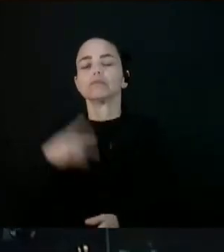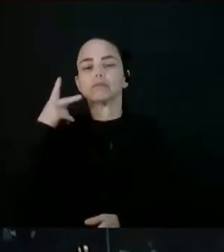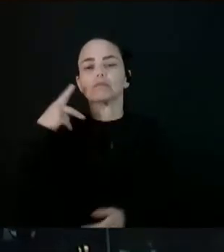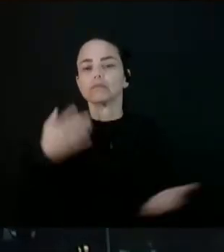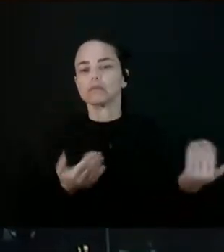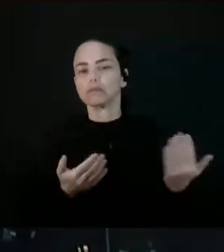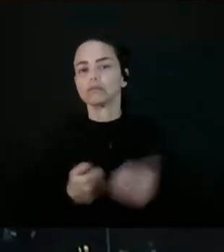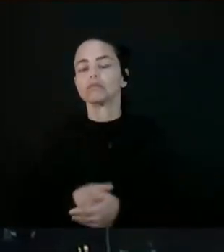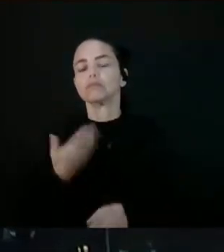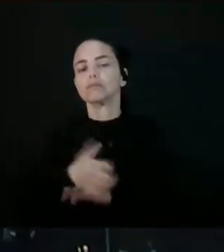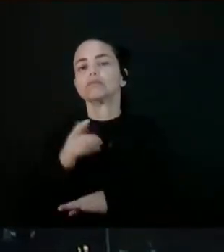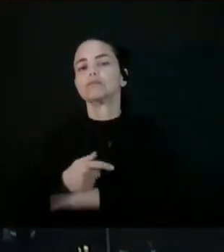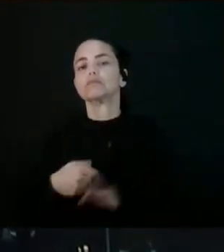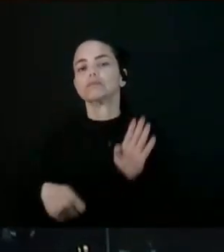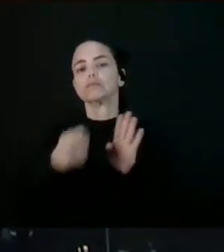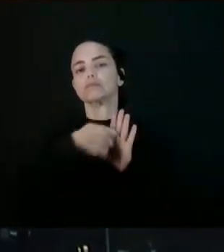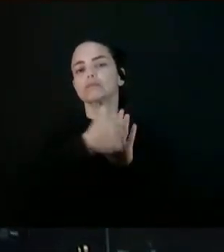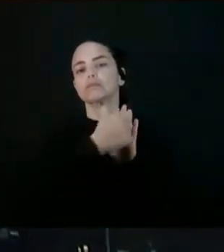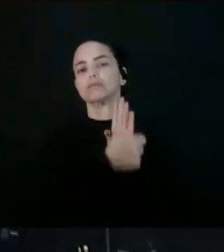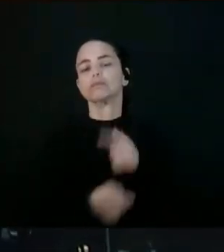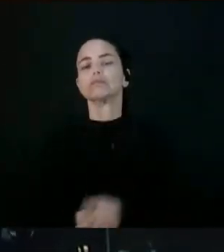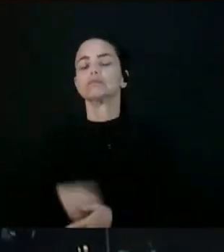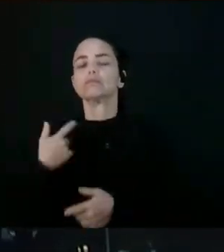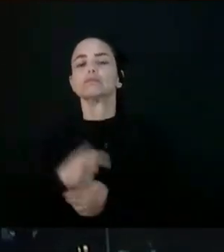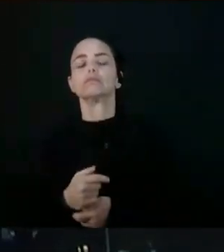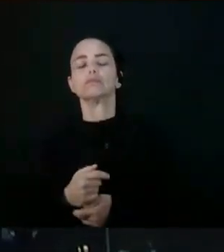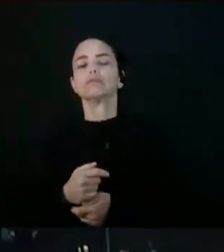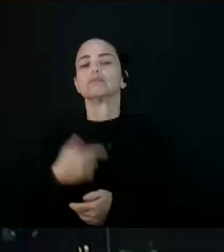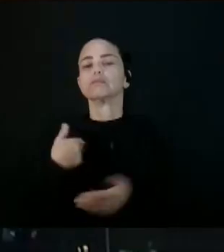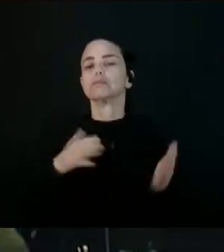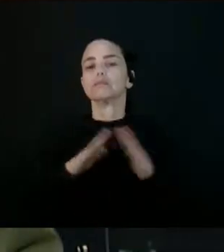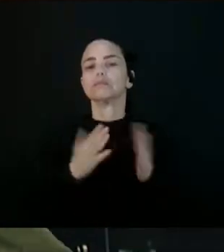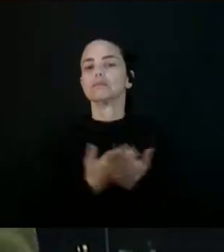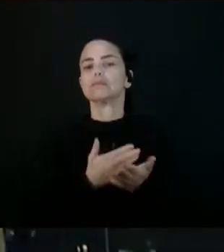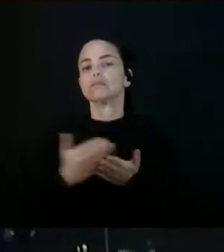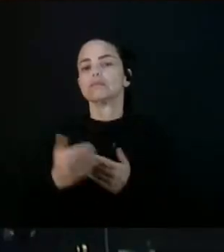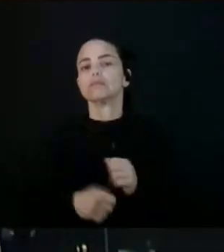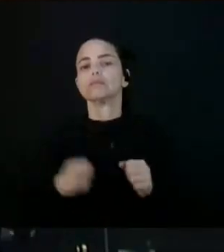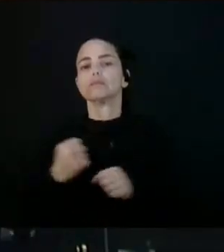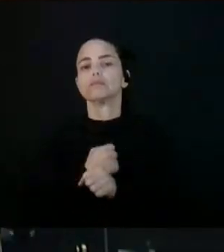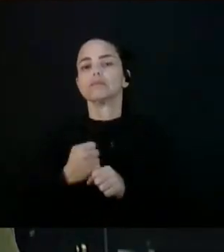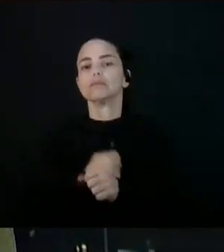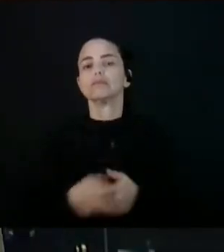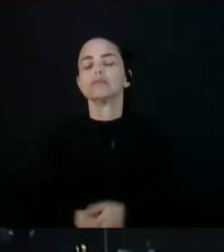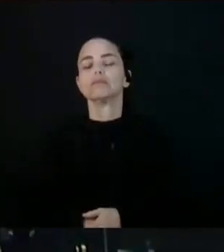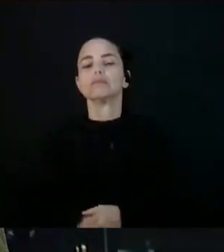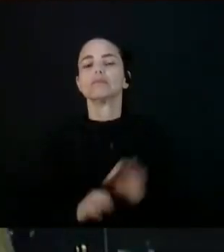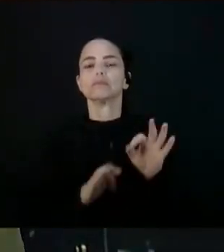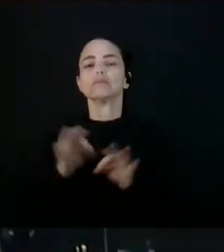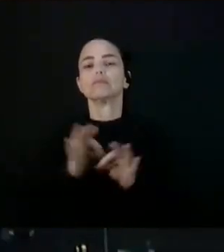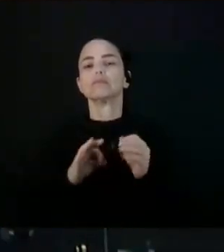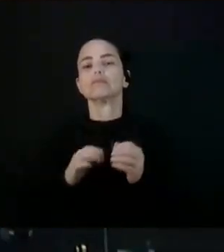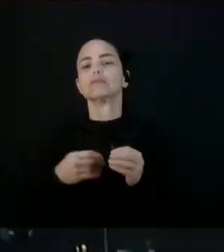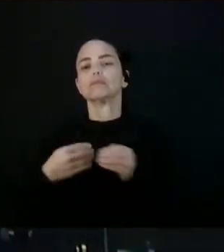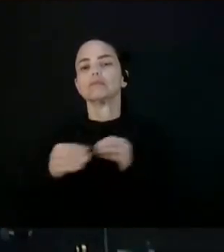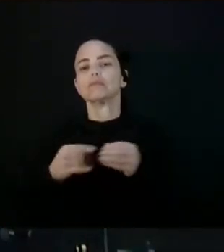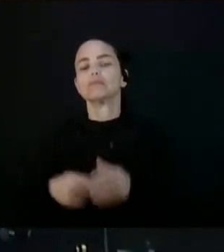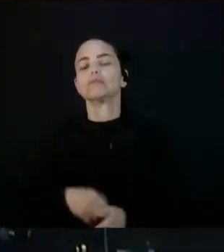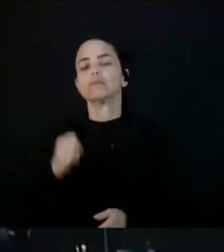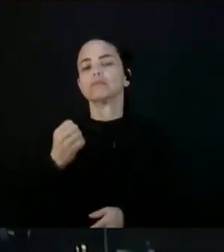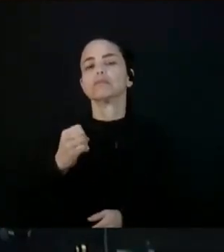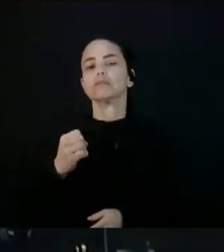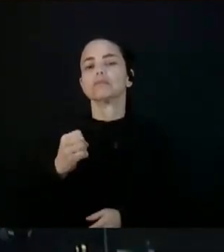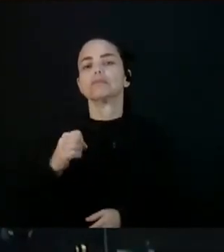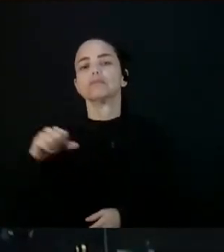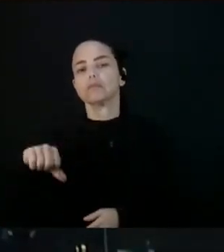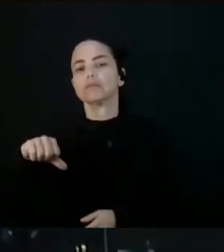do calendário da escola já? Sim, quando a gente começa o ano, né, já vamos articulando com os alunos, principalmente 8º, 9º anos,